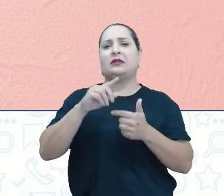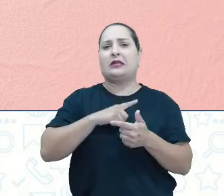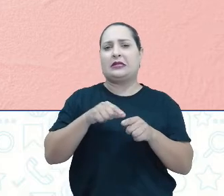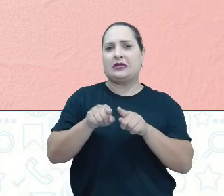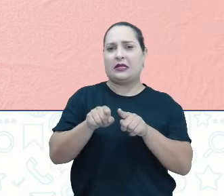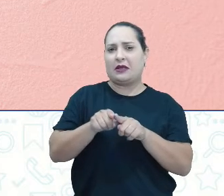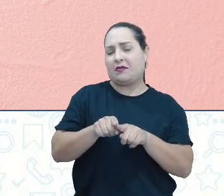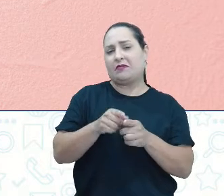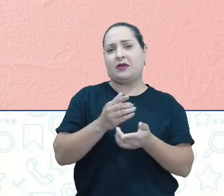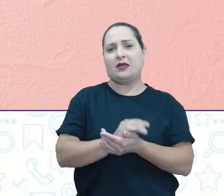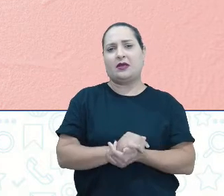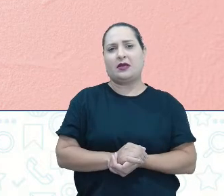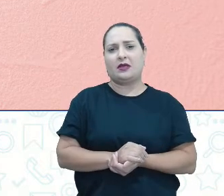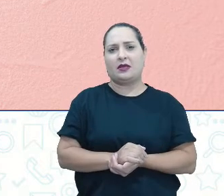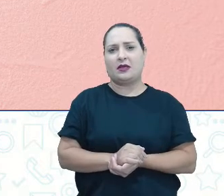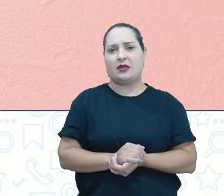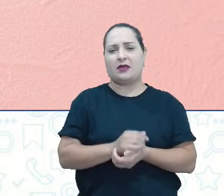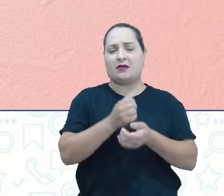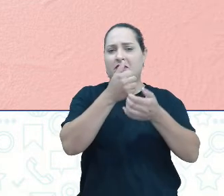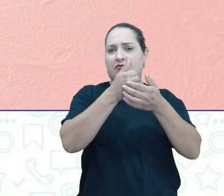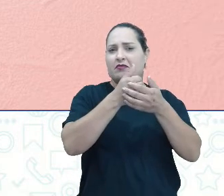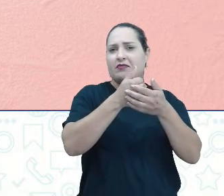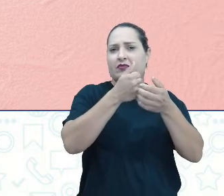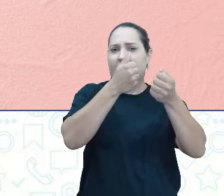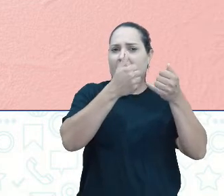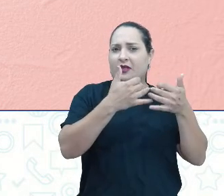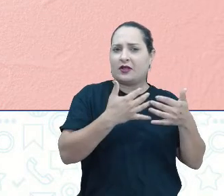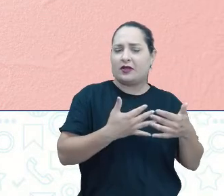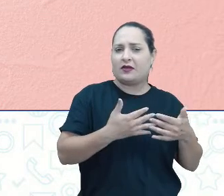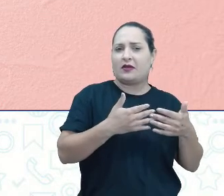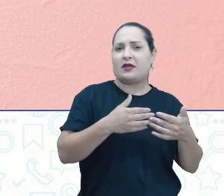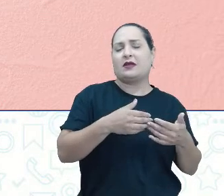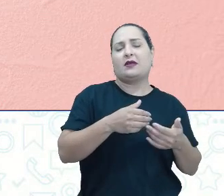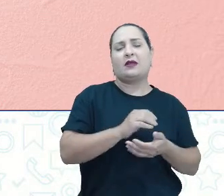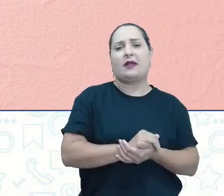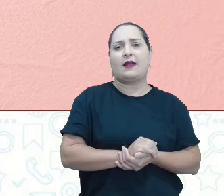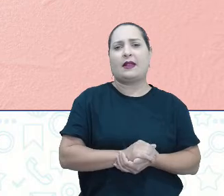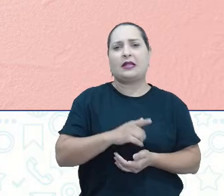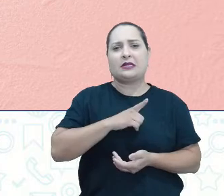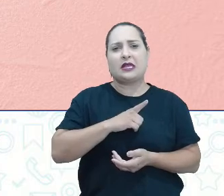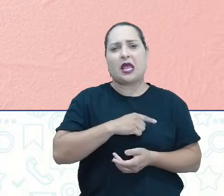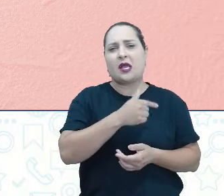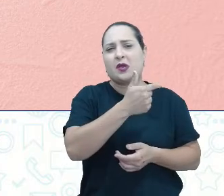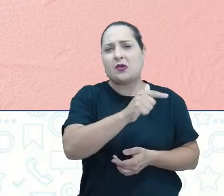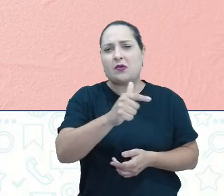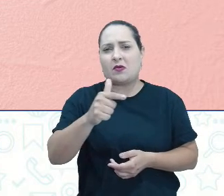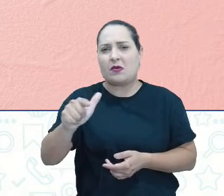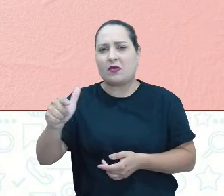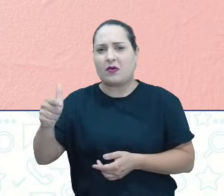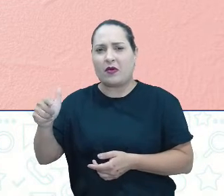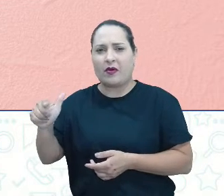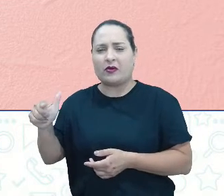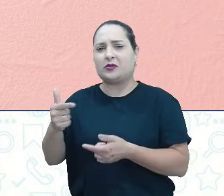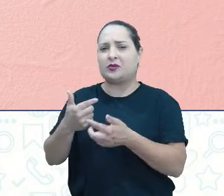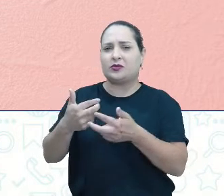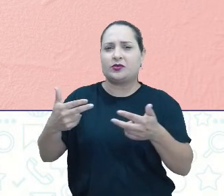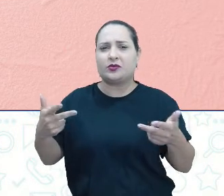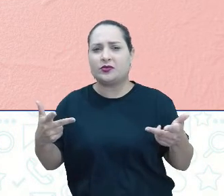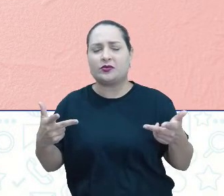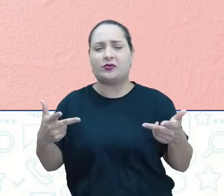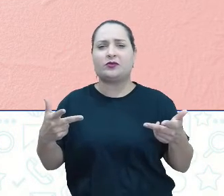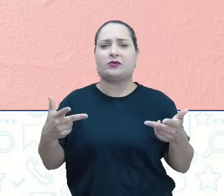como uma narrativa efêmera ou passageira, embora, como a gente tenha visto, possa ganhar outros papéis, né?